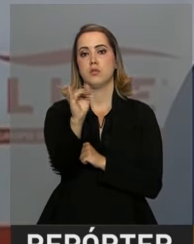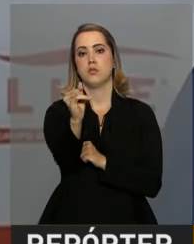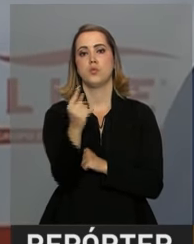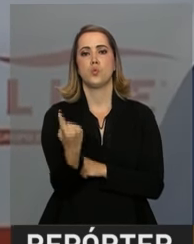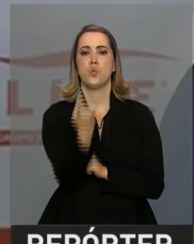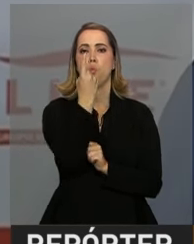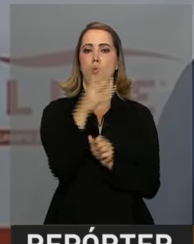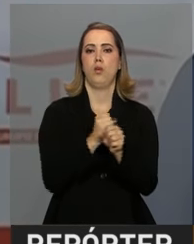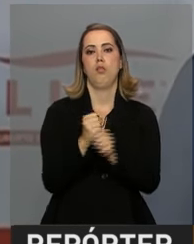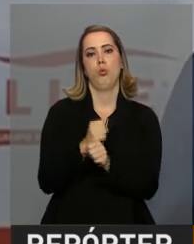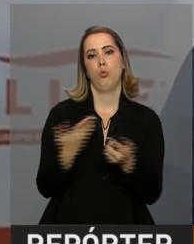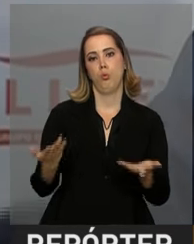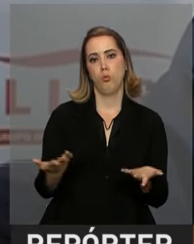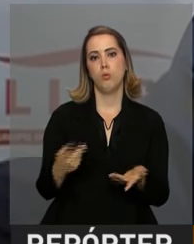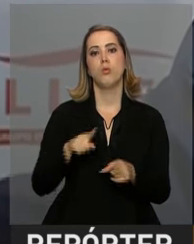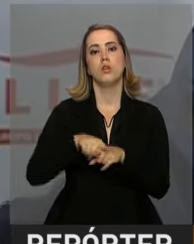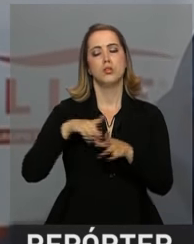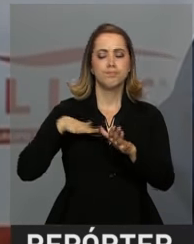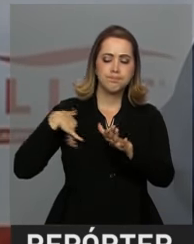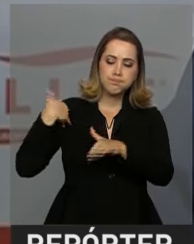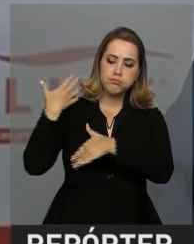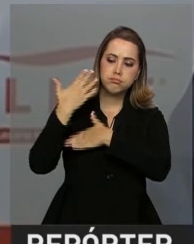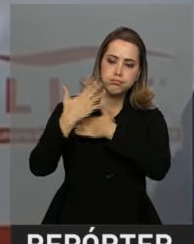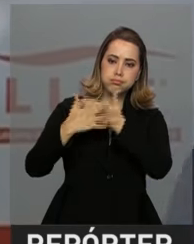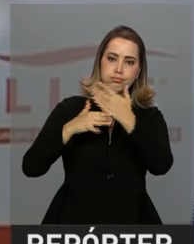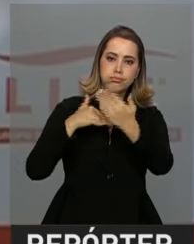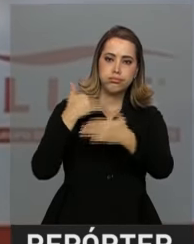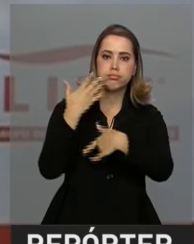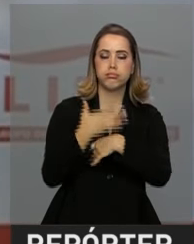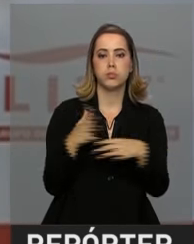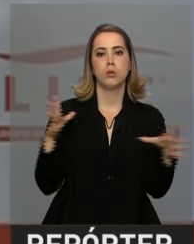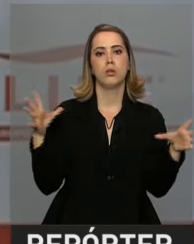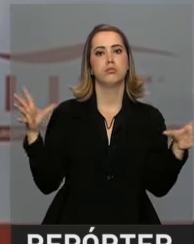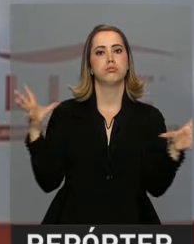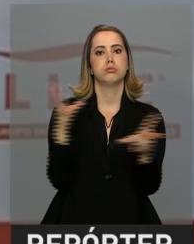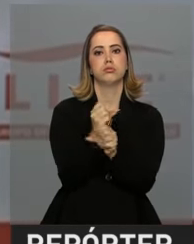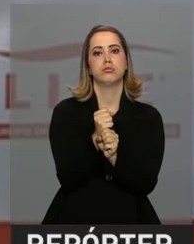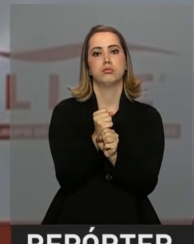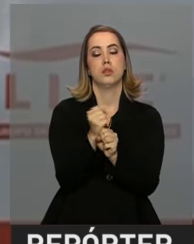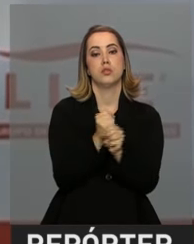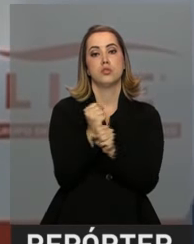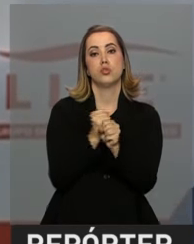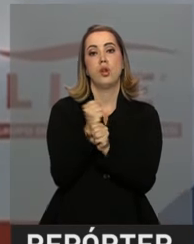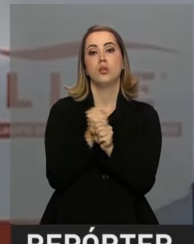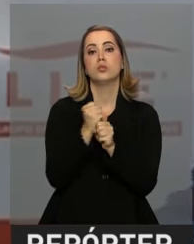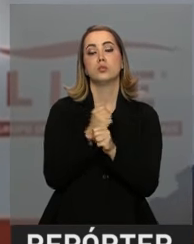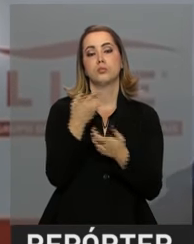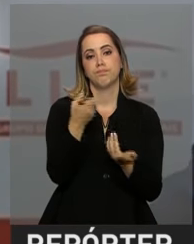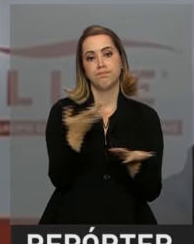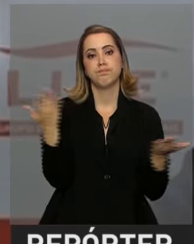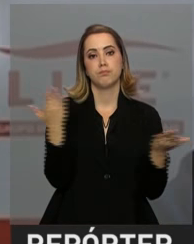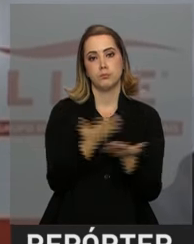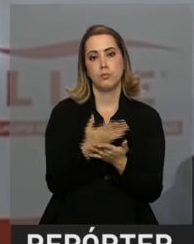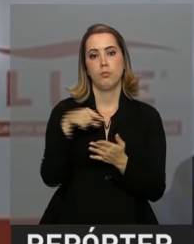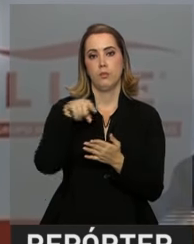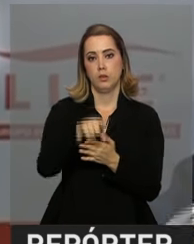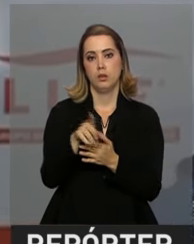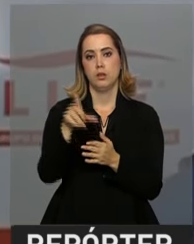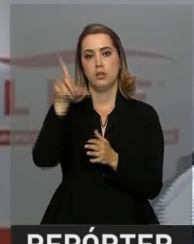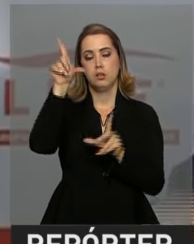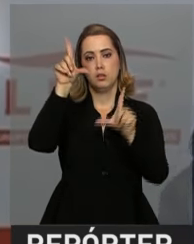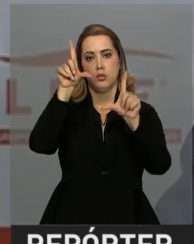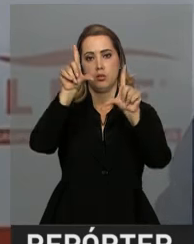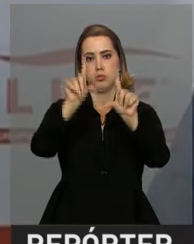de um ano para outro, foi construído durante vários anos. E certamente a trajetória de